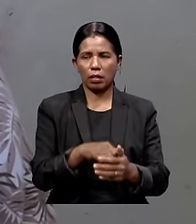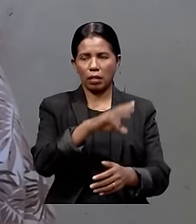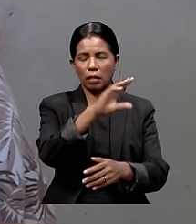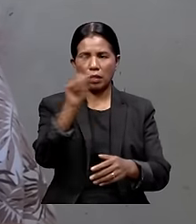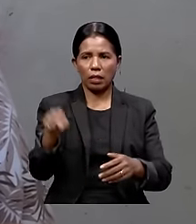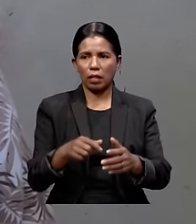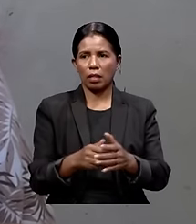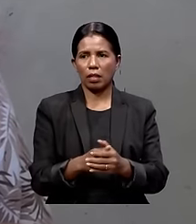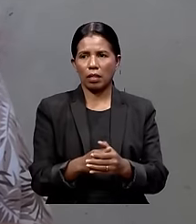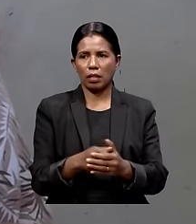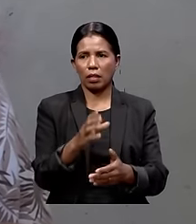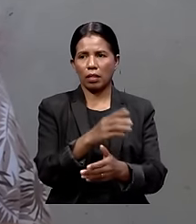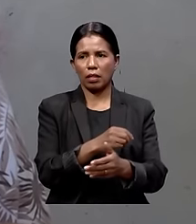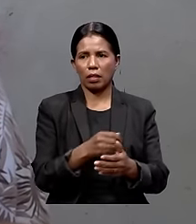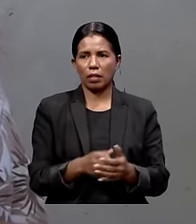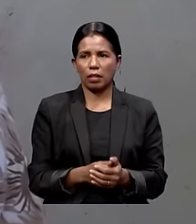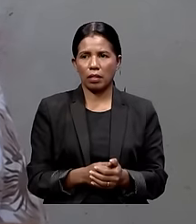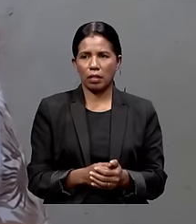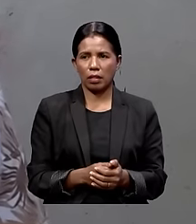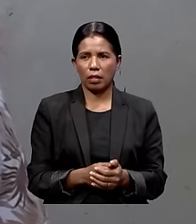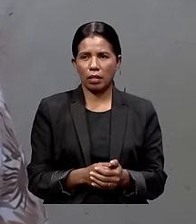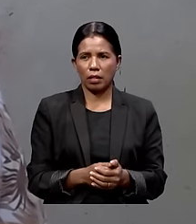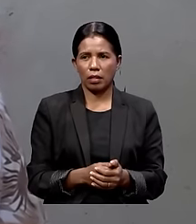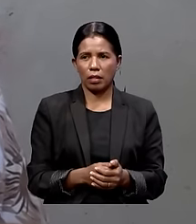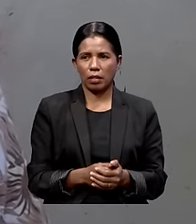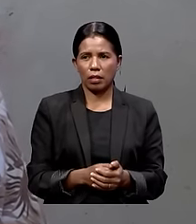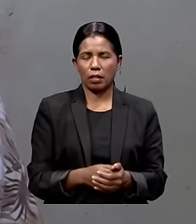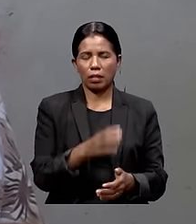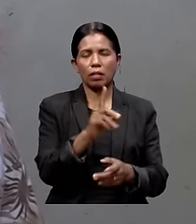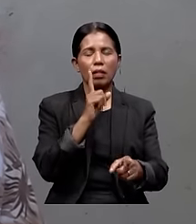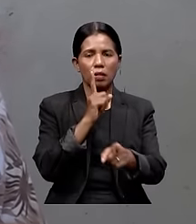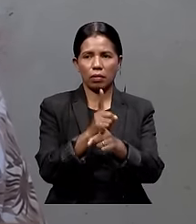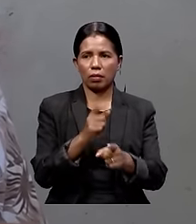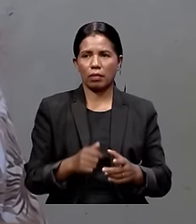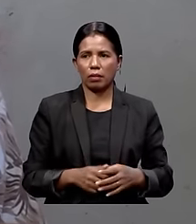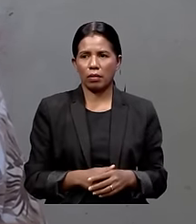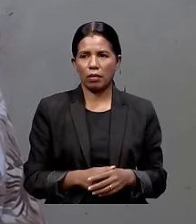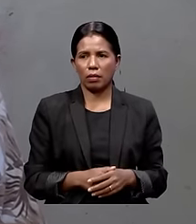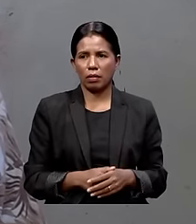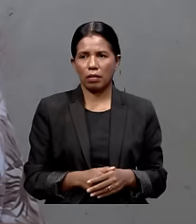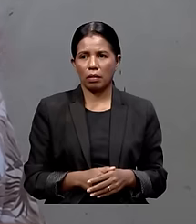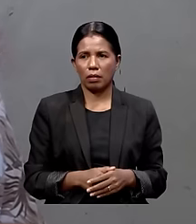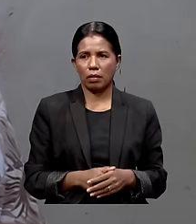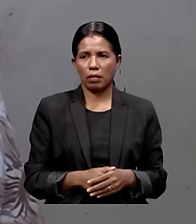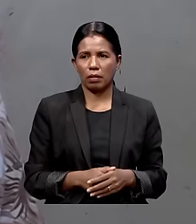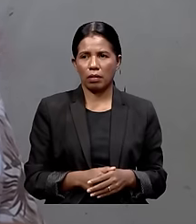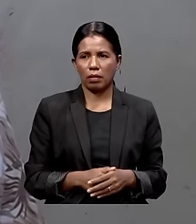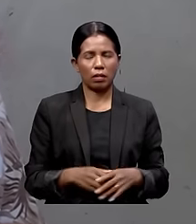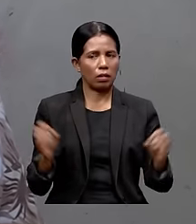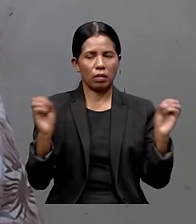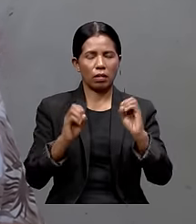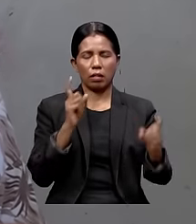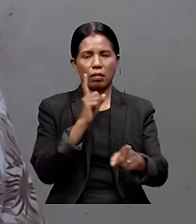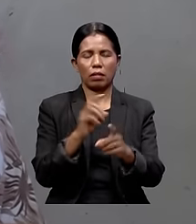ne, pistola ne sira kare mani katina dien. Dien lolos, ba ibu dien lolos. Ne ma hau dien bapa lai hira, dien